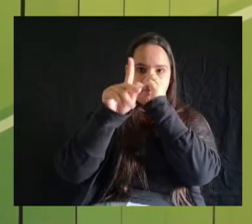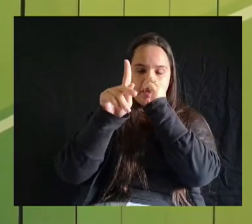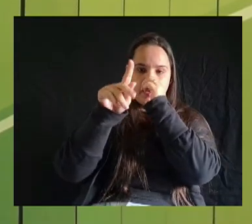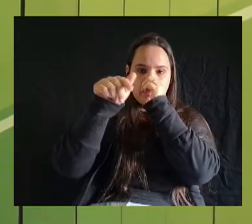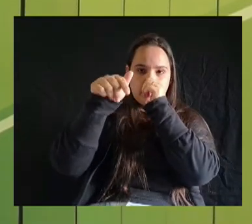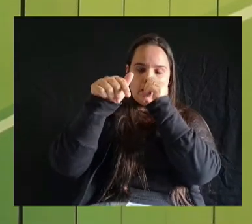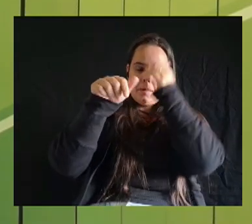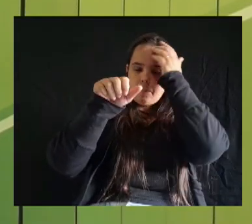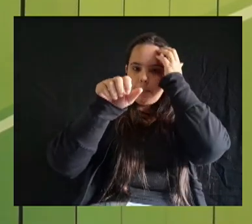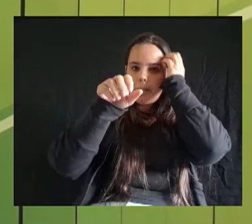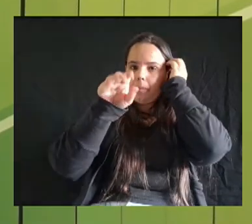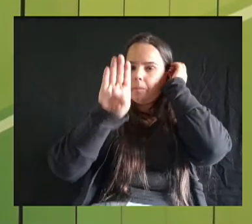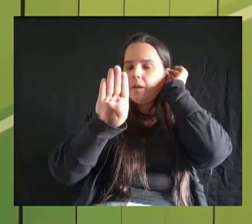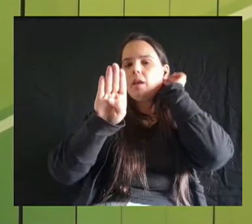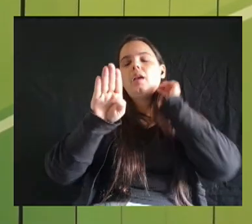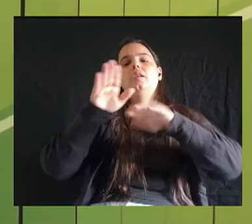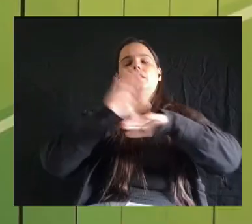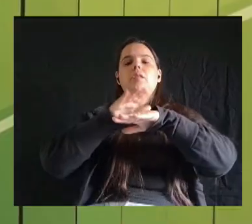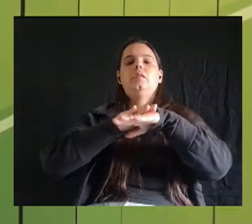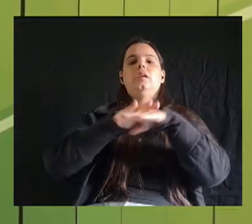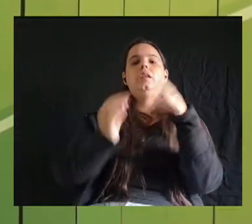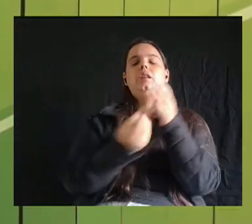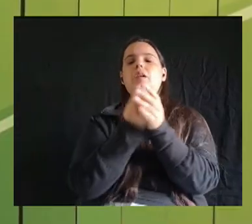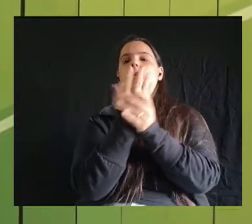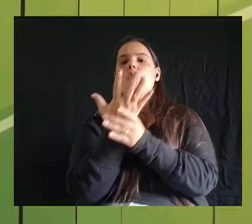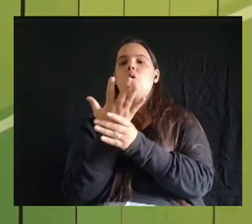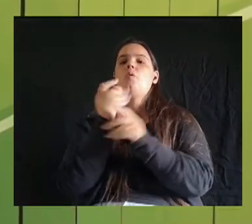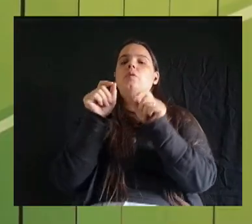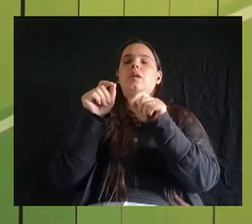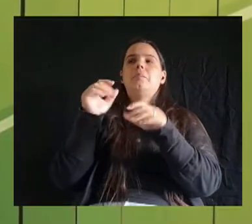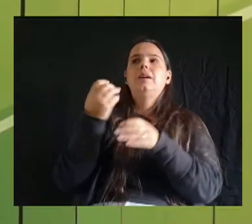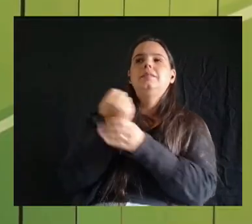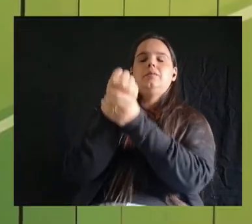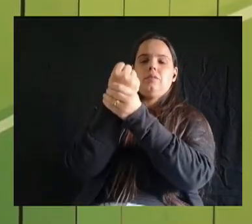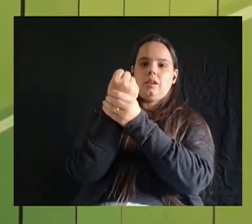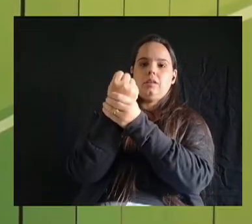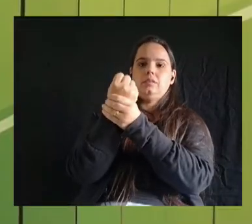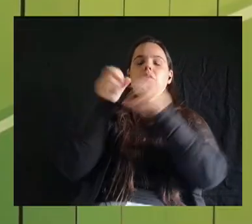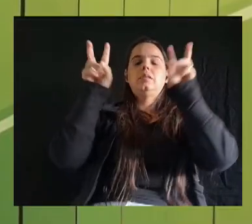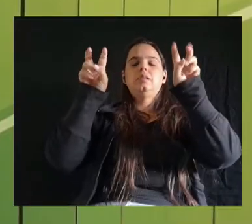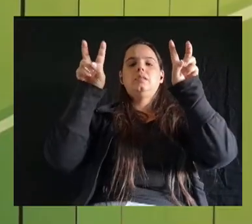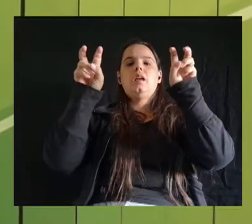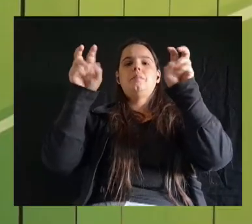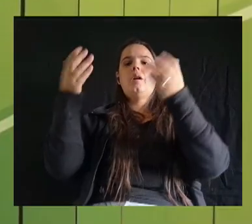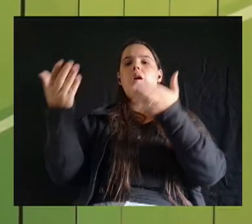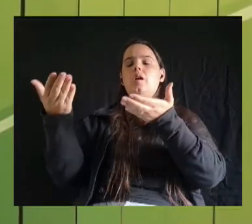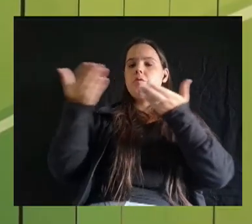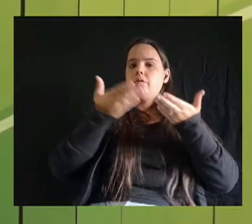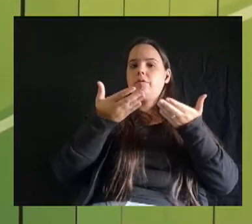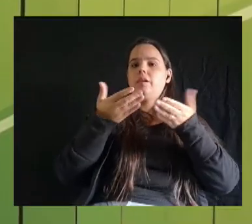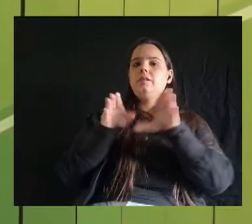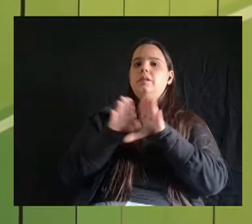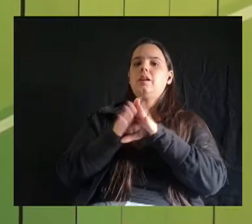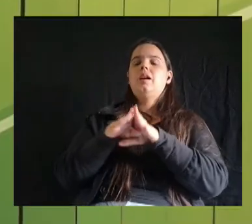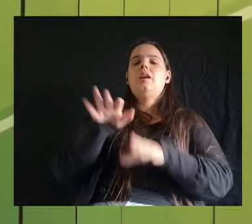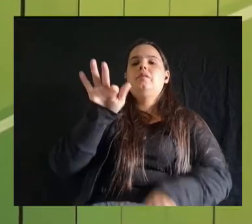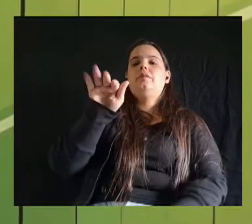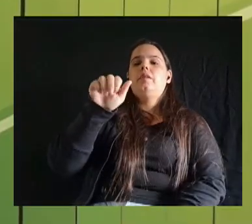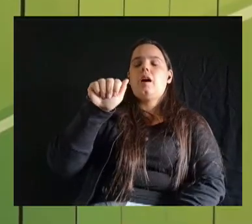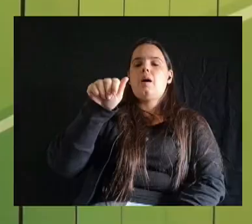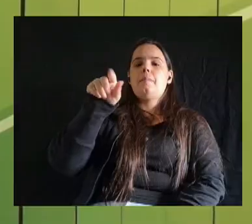busca tornar esses sistemas mais sustentáveis. Então, para falar sobre isso, eu converso agora com o Fabrício Lira, gerente